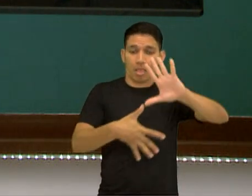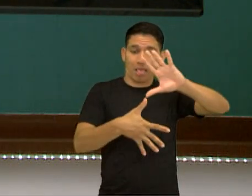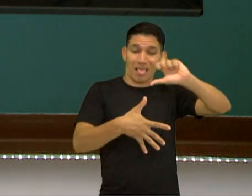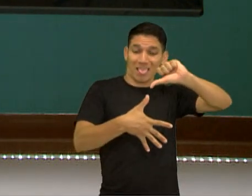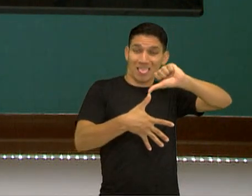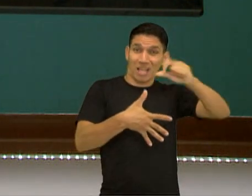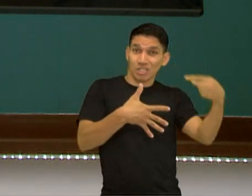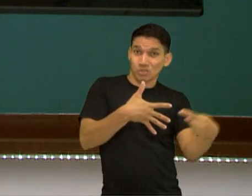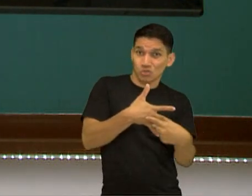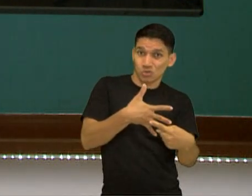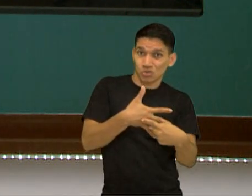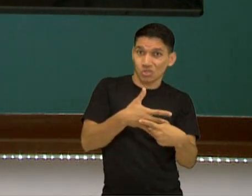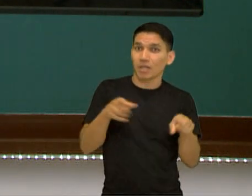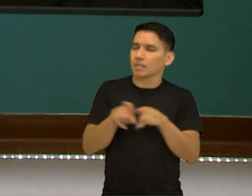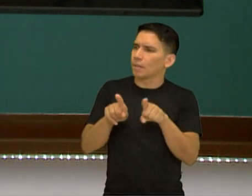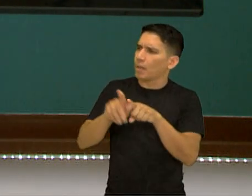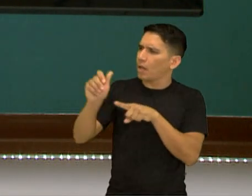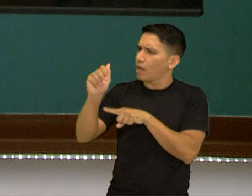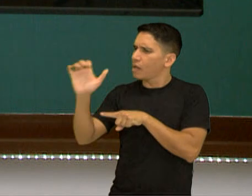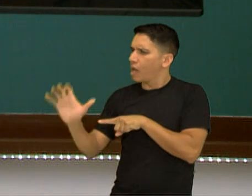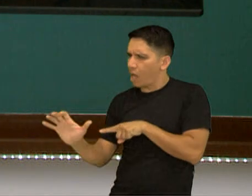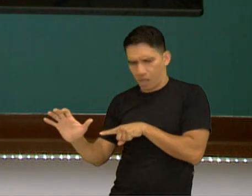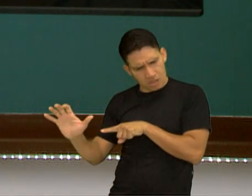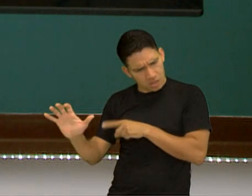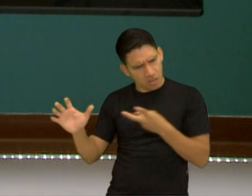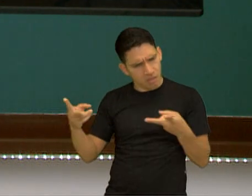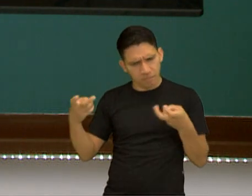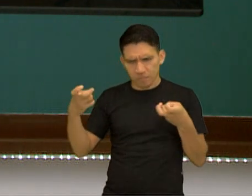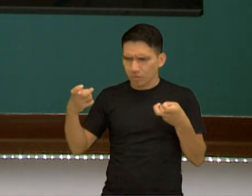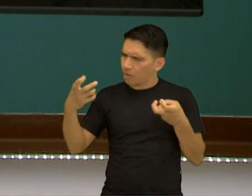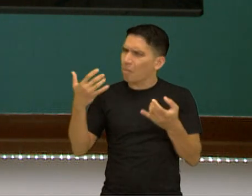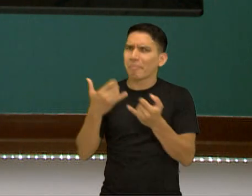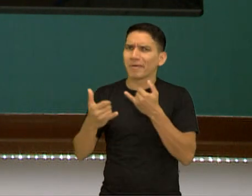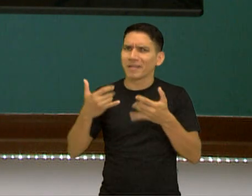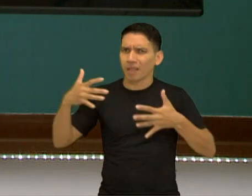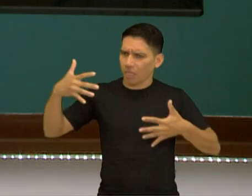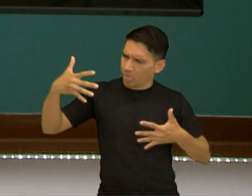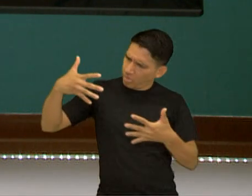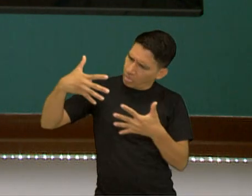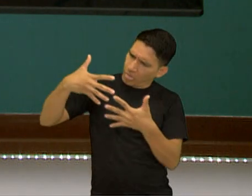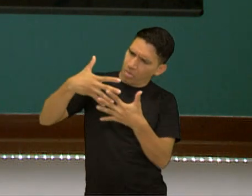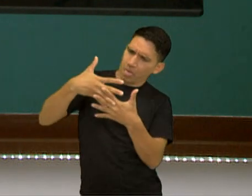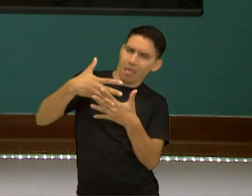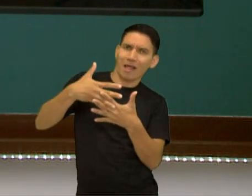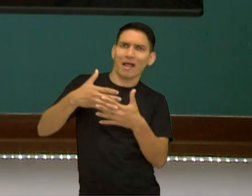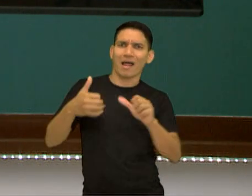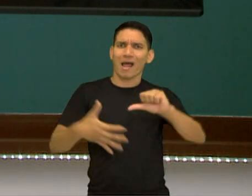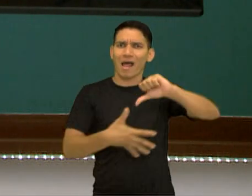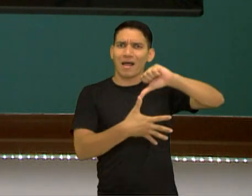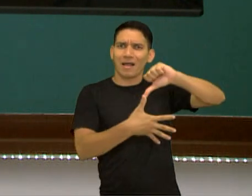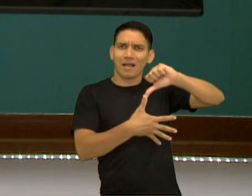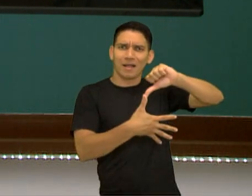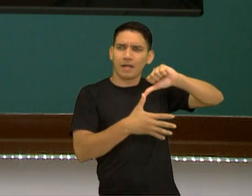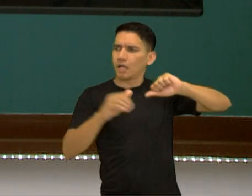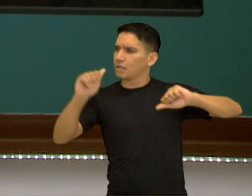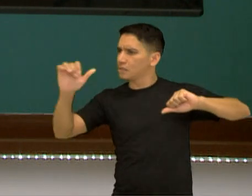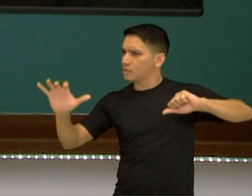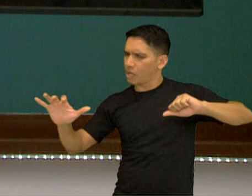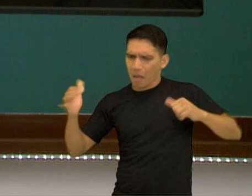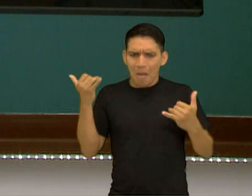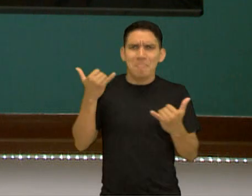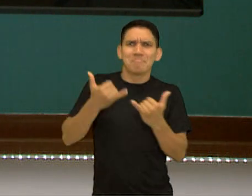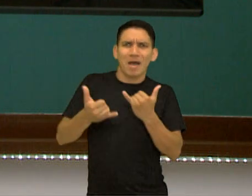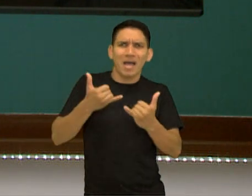a África. Então ele começou a observar que a América do Sul e o continente africano pareciam